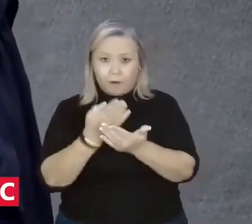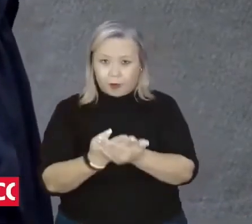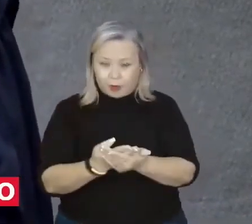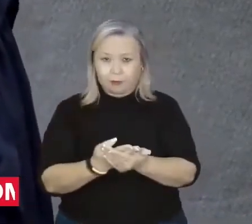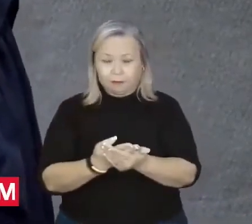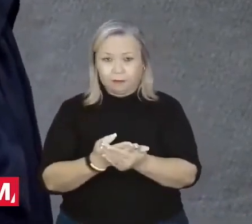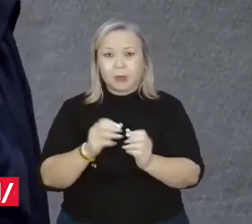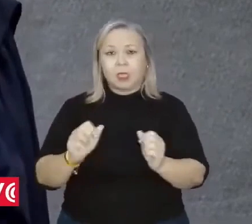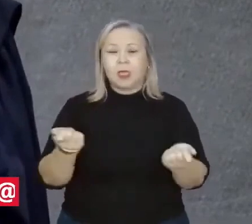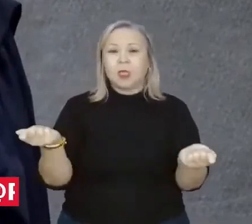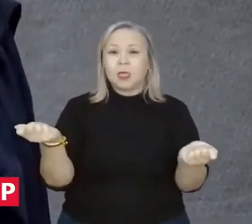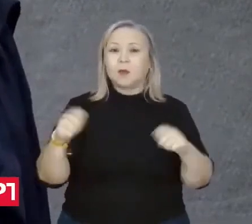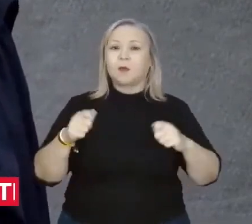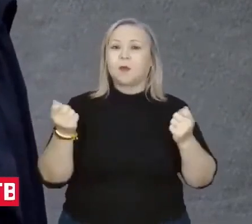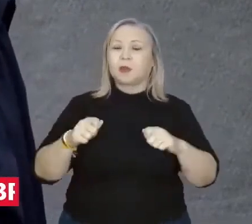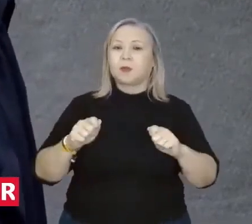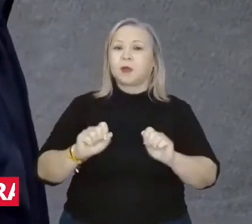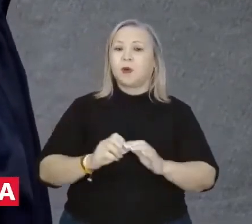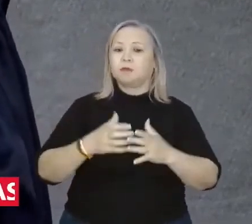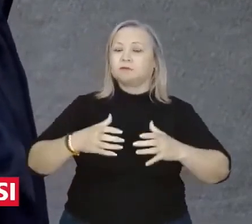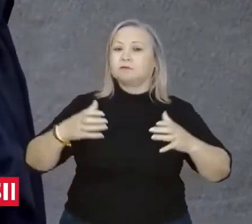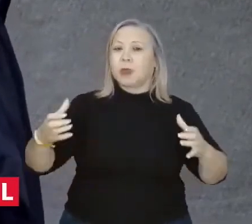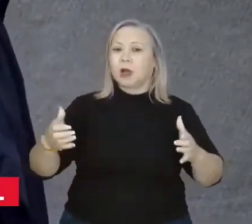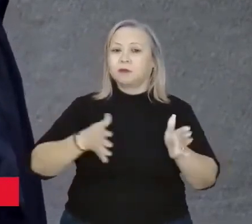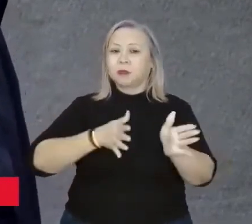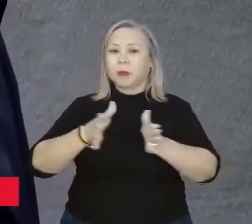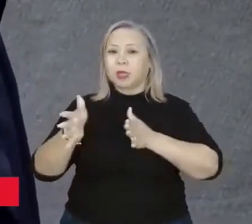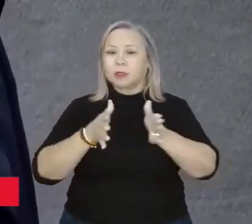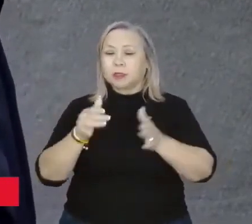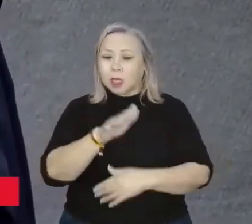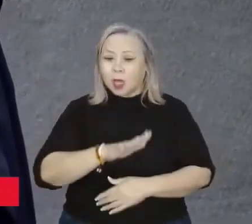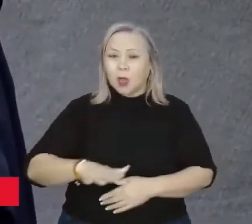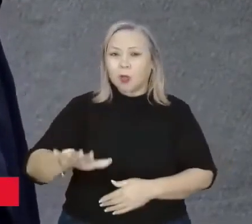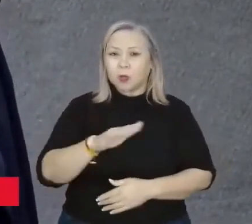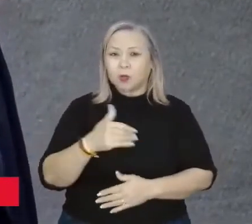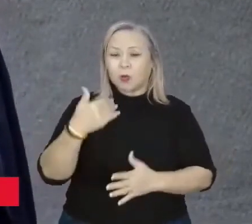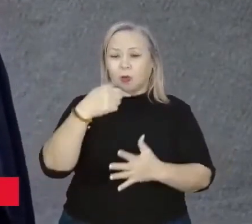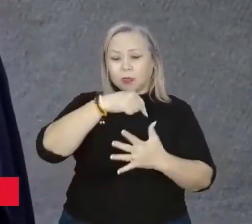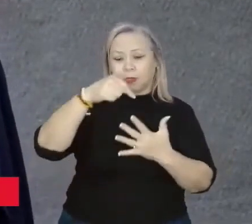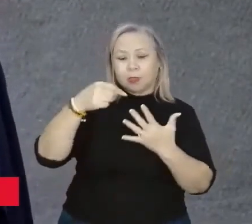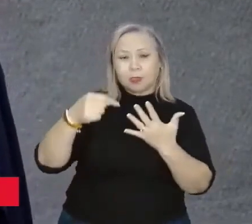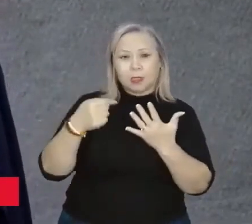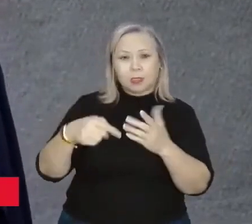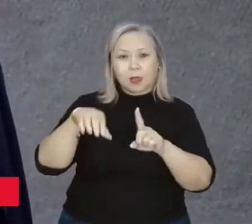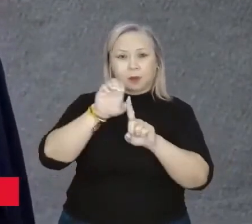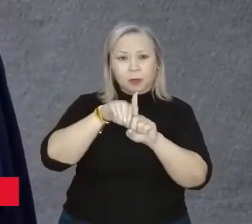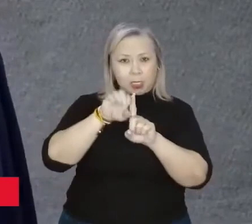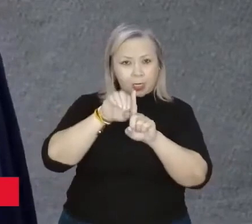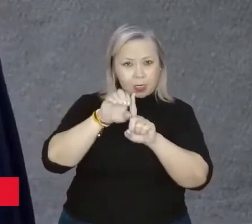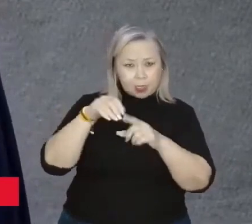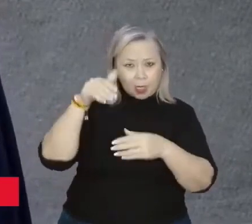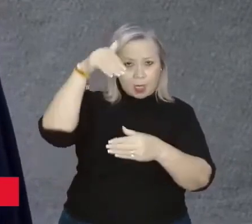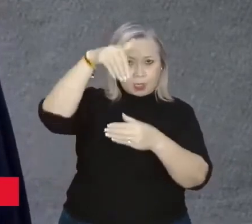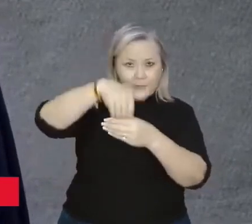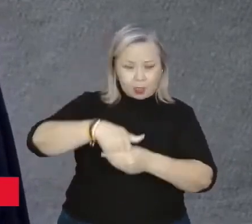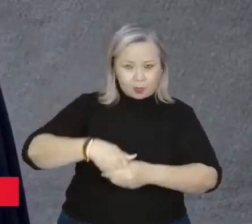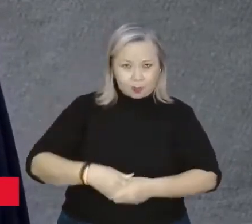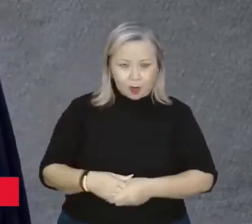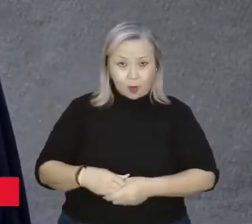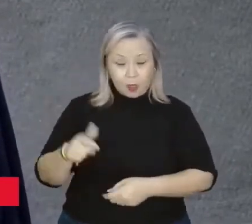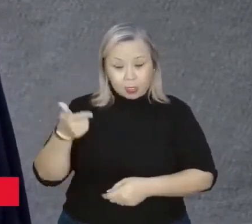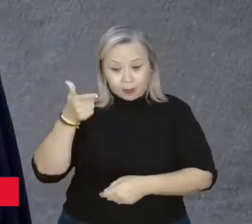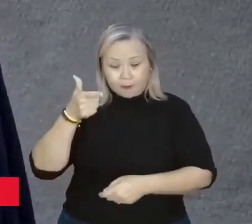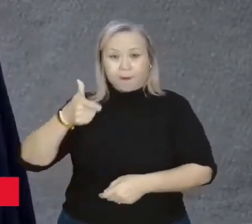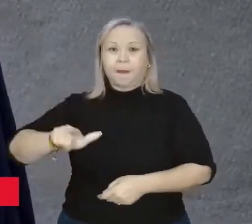e possibilitou amplo acesso a todas as etapas do calendário eleitoral. E mais uma